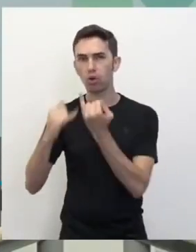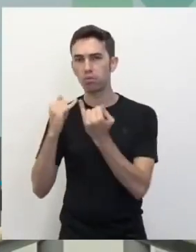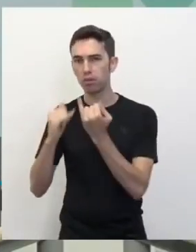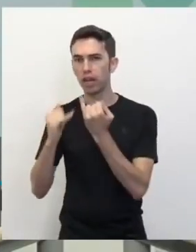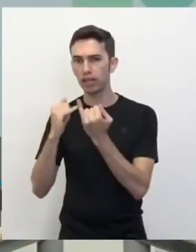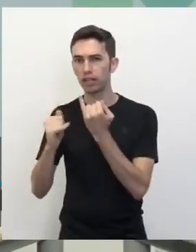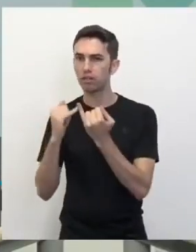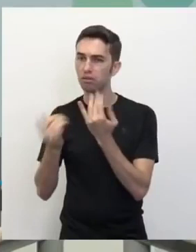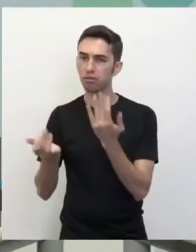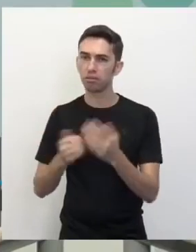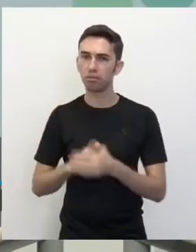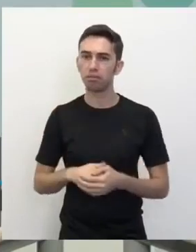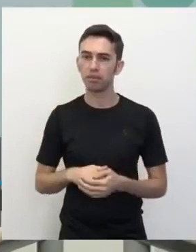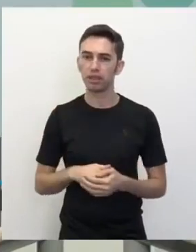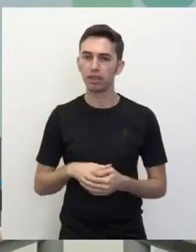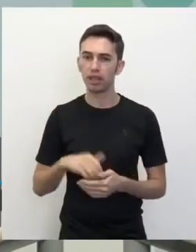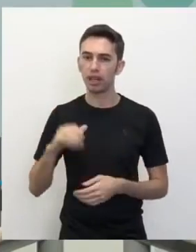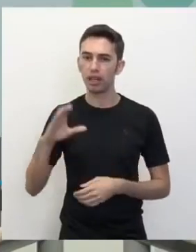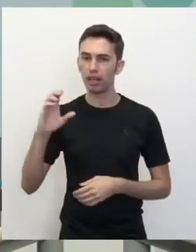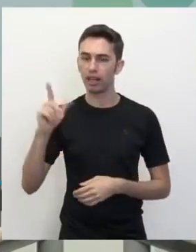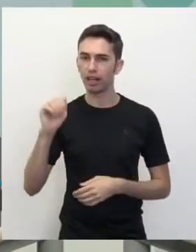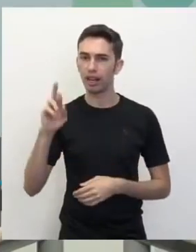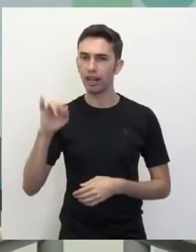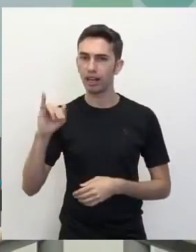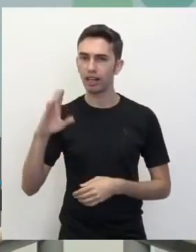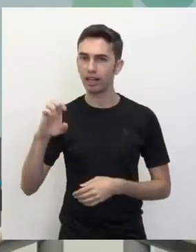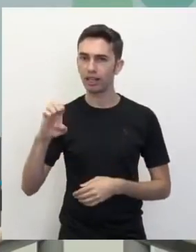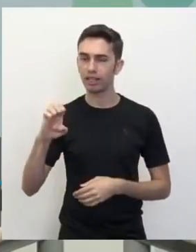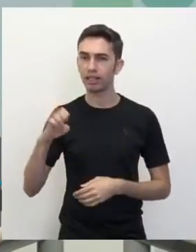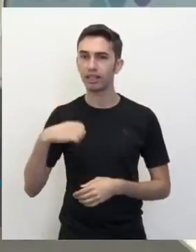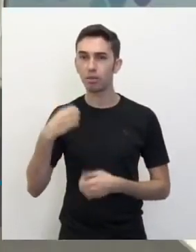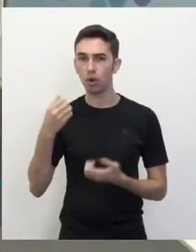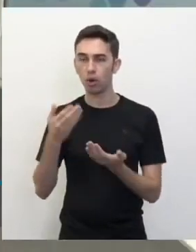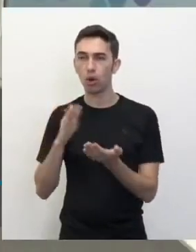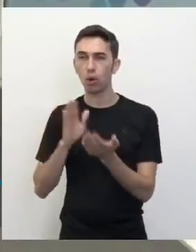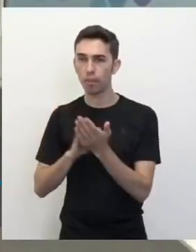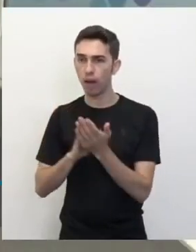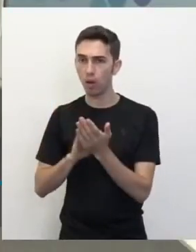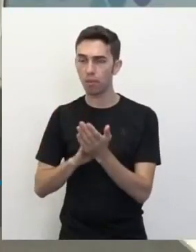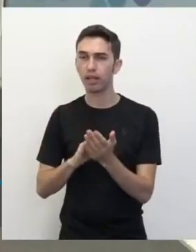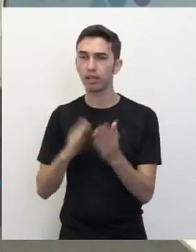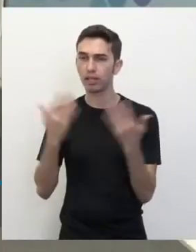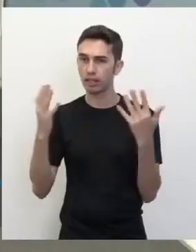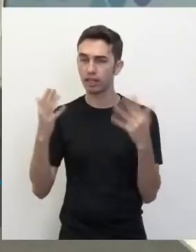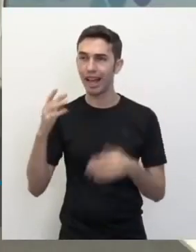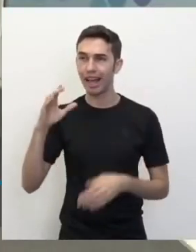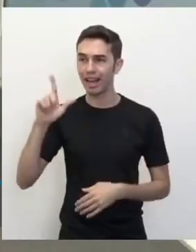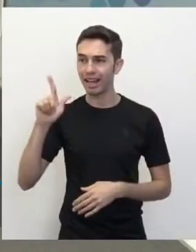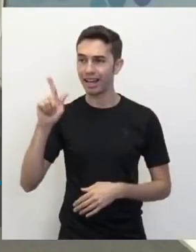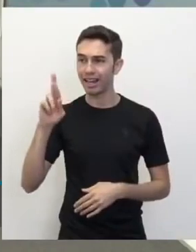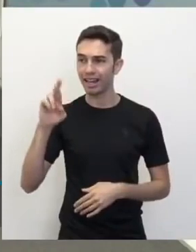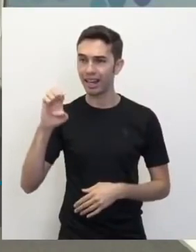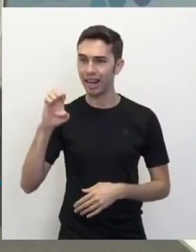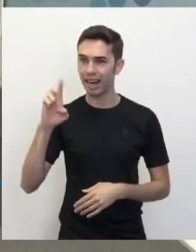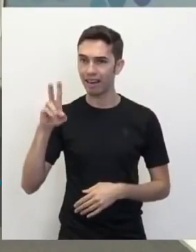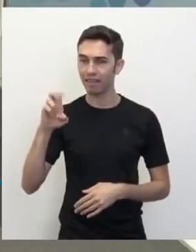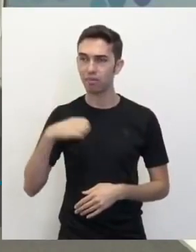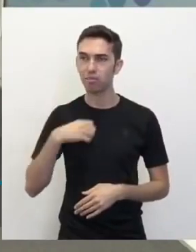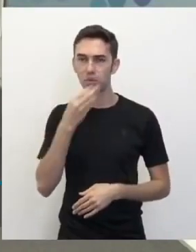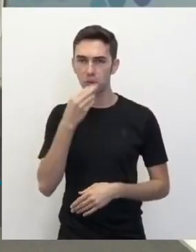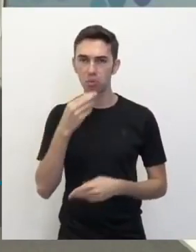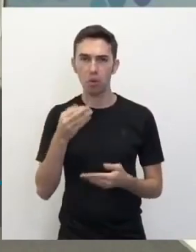Mas, por exemplo, a professora Clarice colocando palmas grave. Legal, turma. Médio. Adorei a interação de